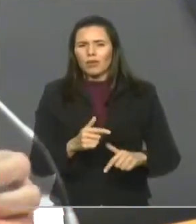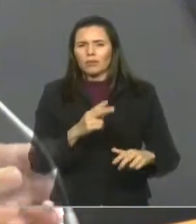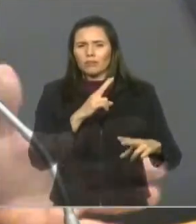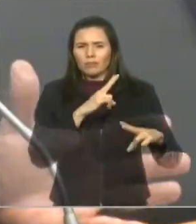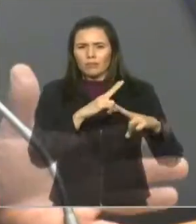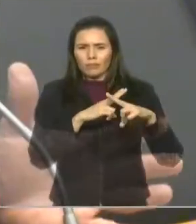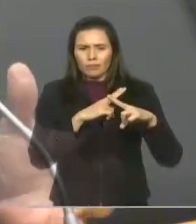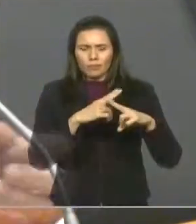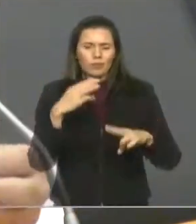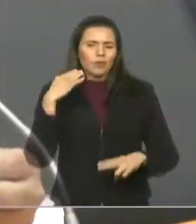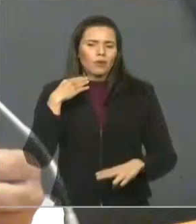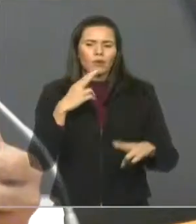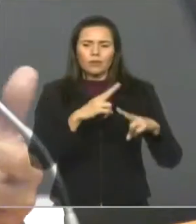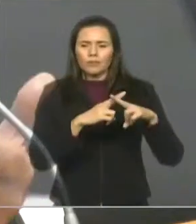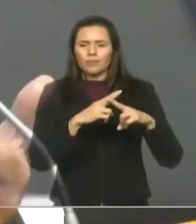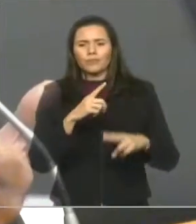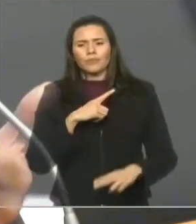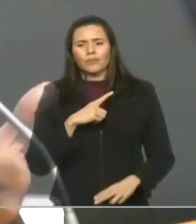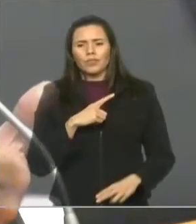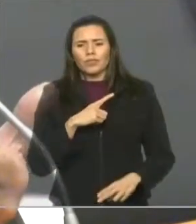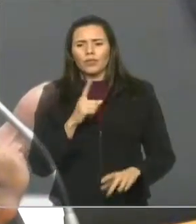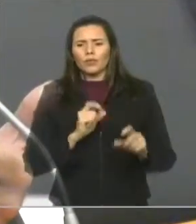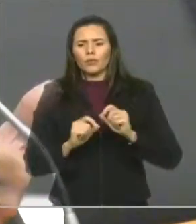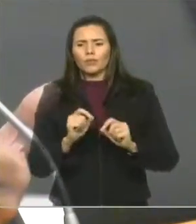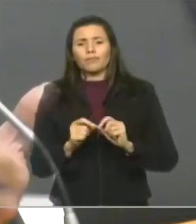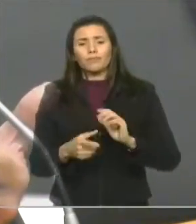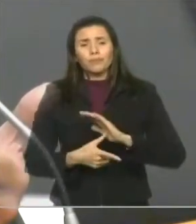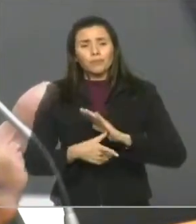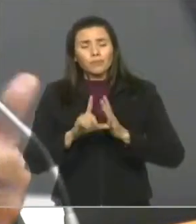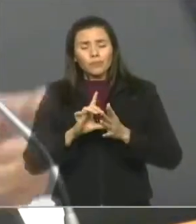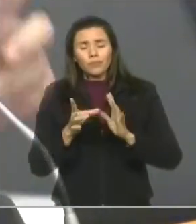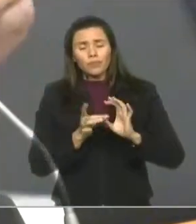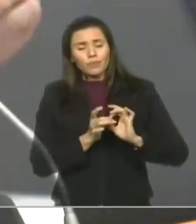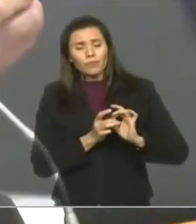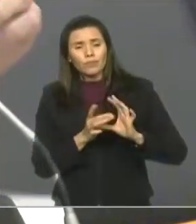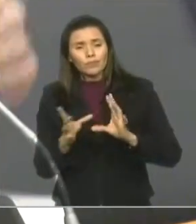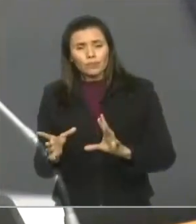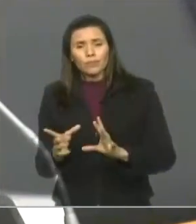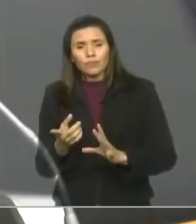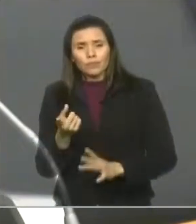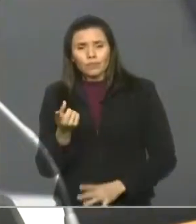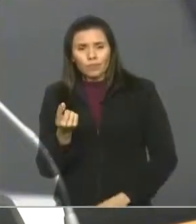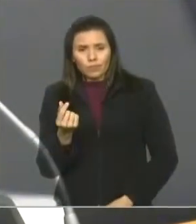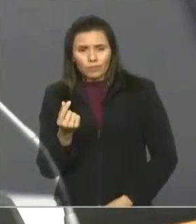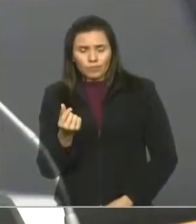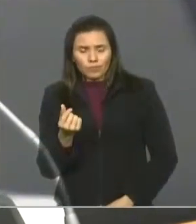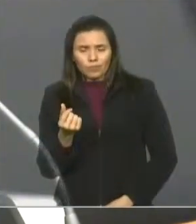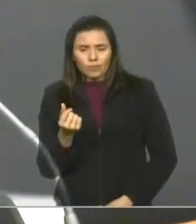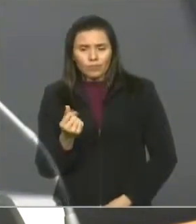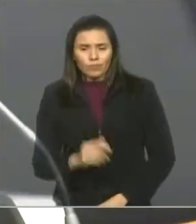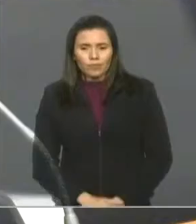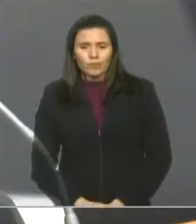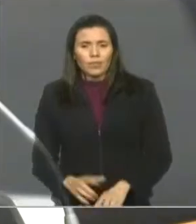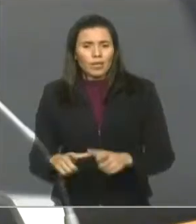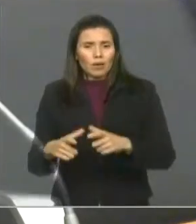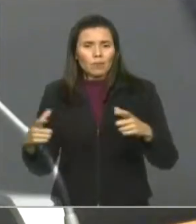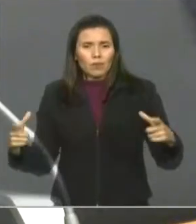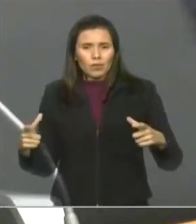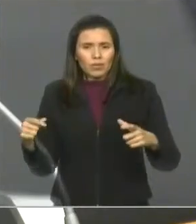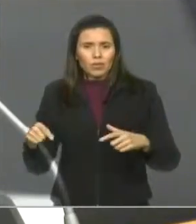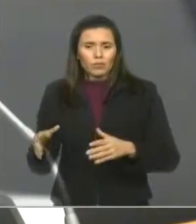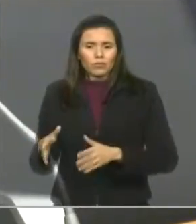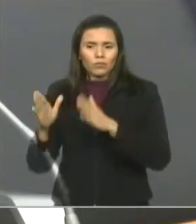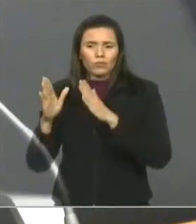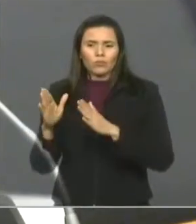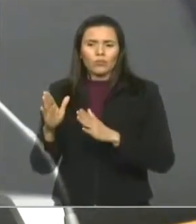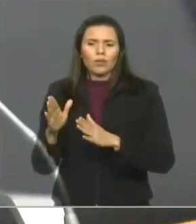bem eficaz e que, antes de liberar o dinheiro, o financiamento, que a maioria desses conjuntos aí foram liberados pela